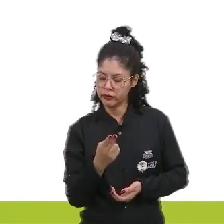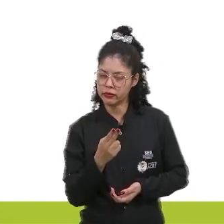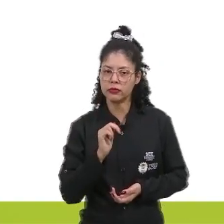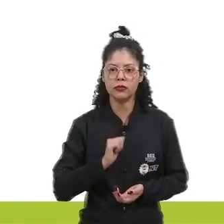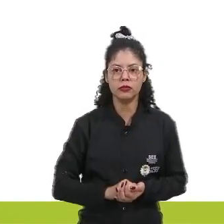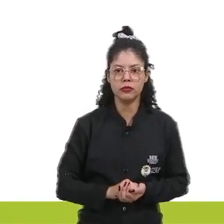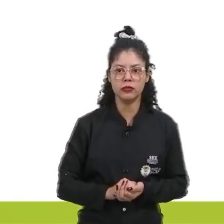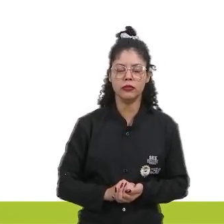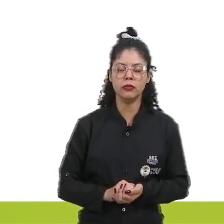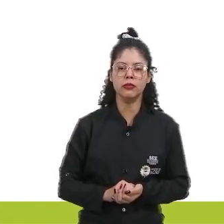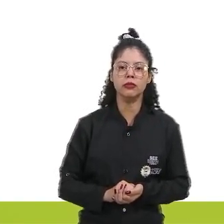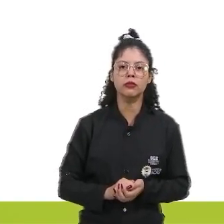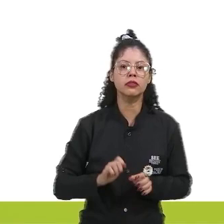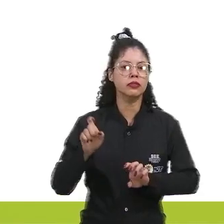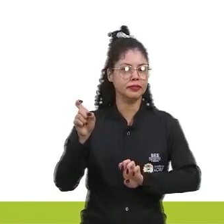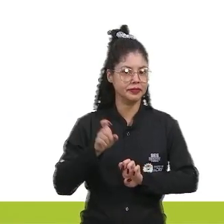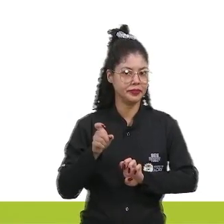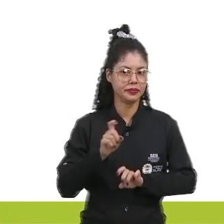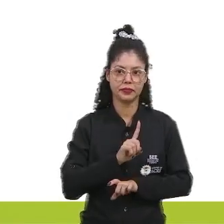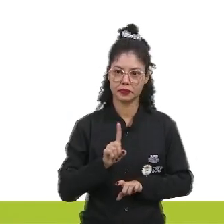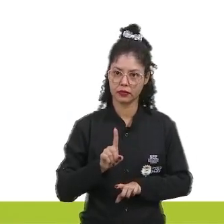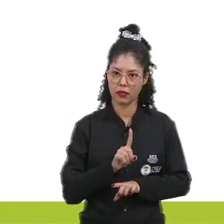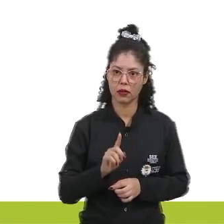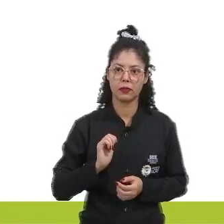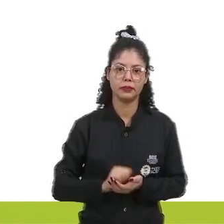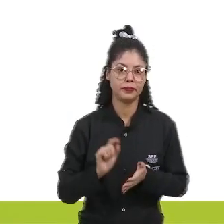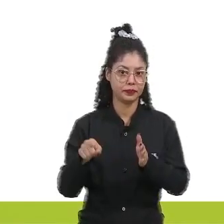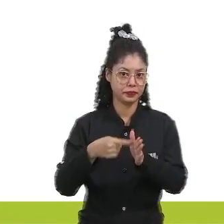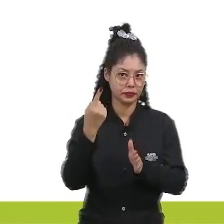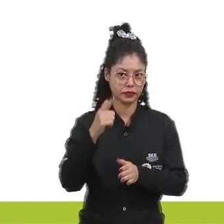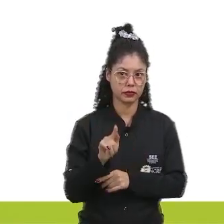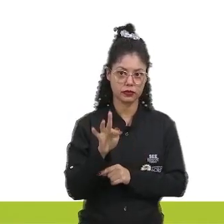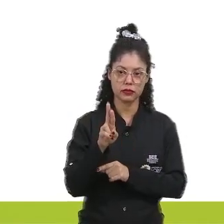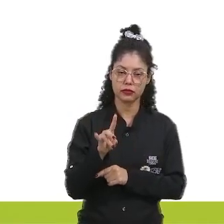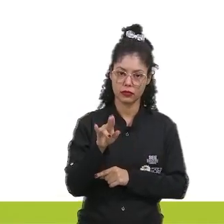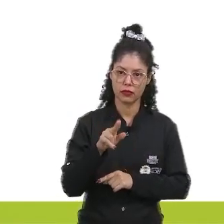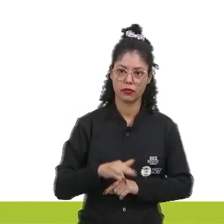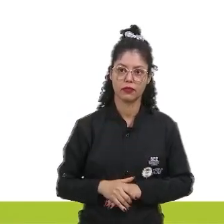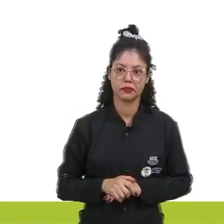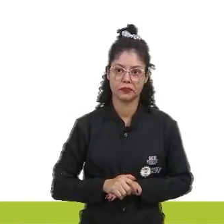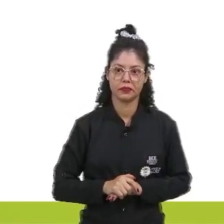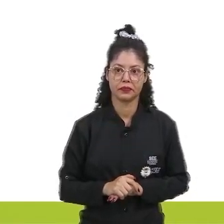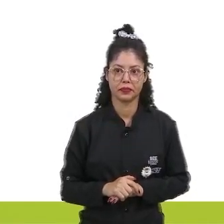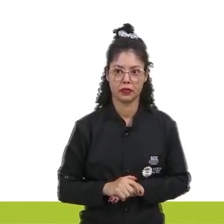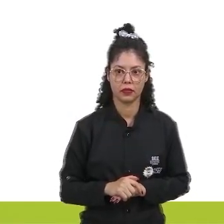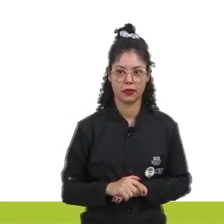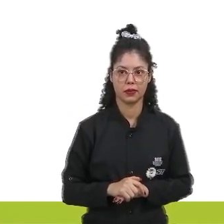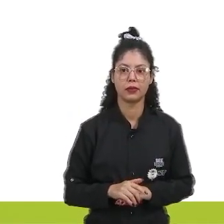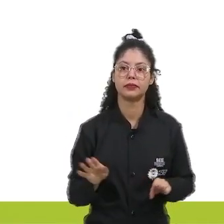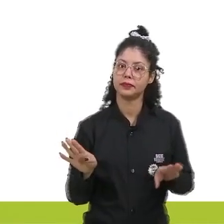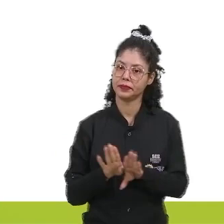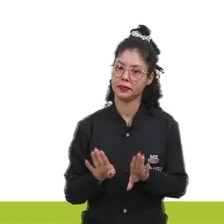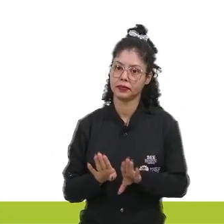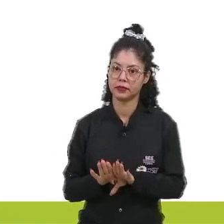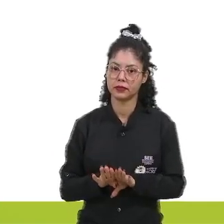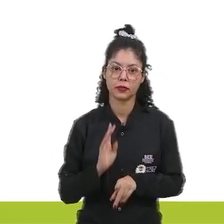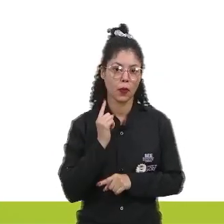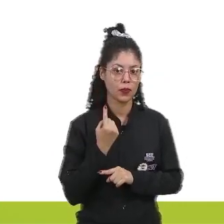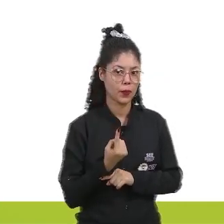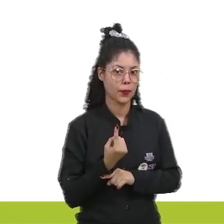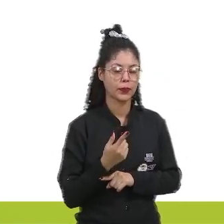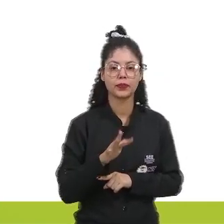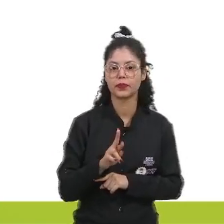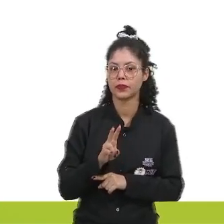função, né, exponencial, mas não é uma função do primeiro grau, tá bom? E essa aqui também é uma função do primeiro grau.